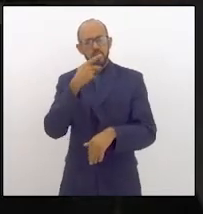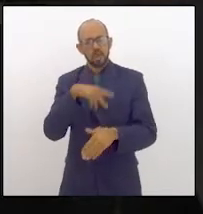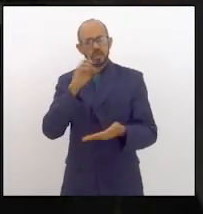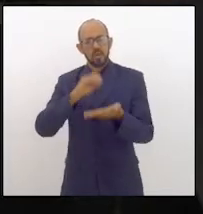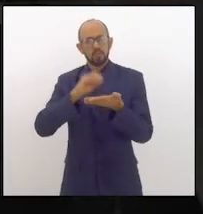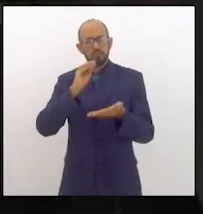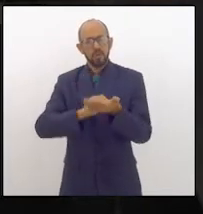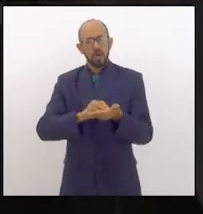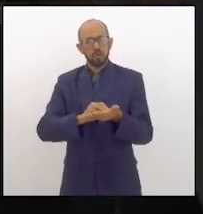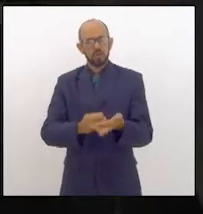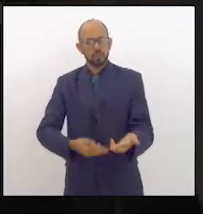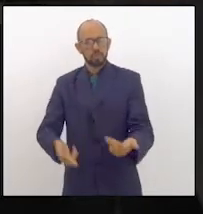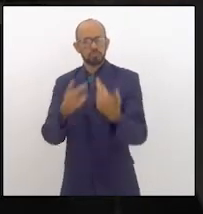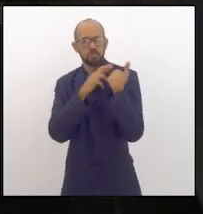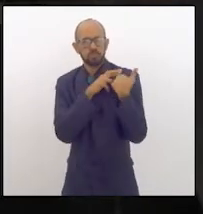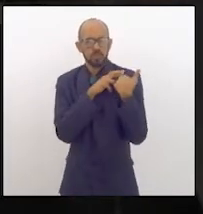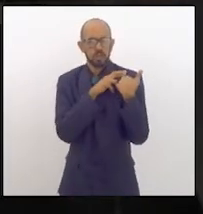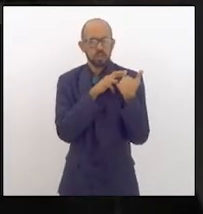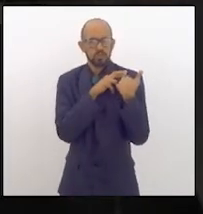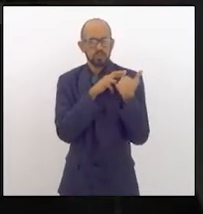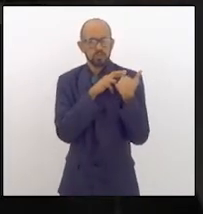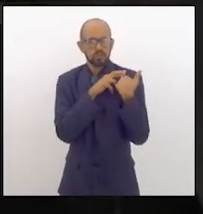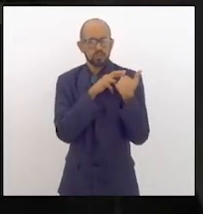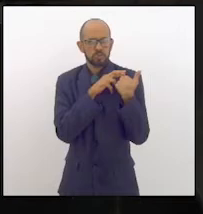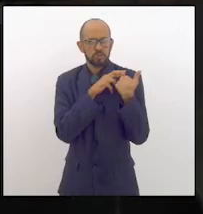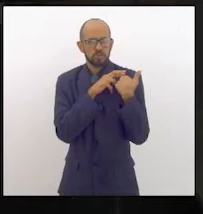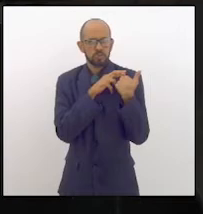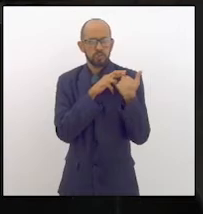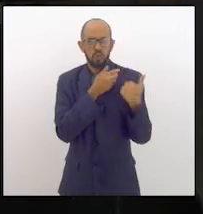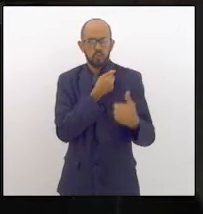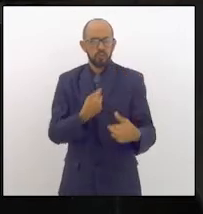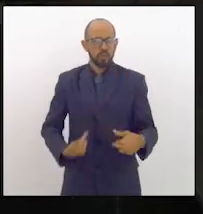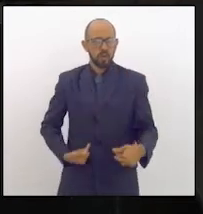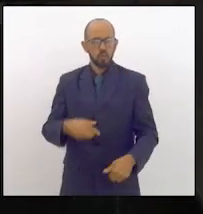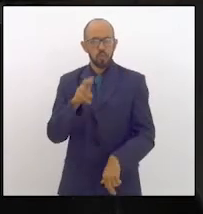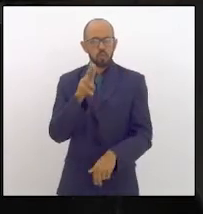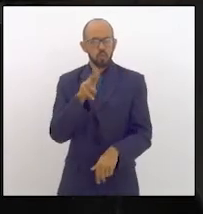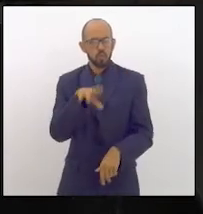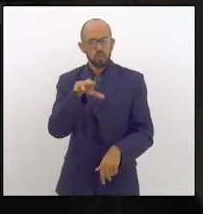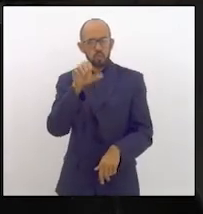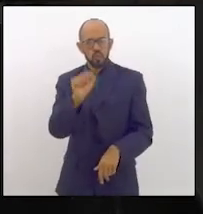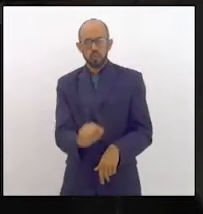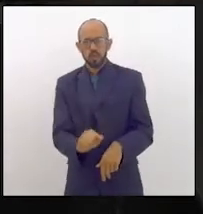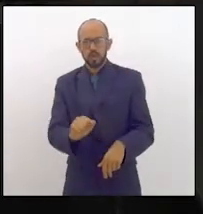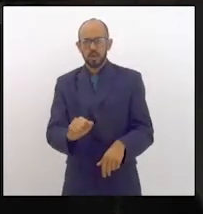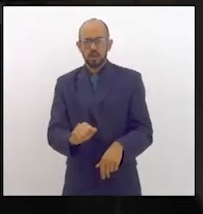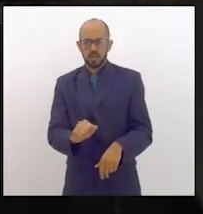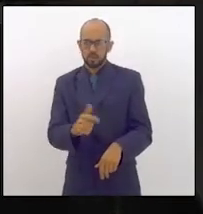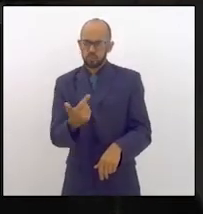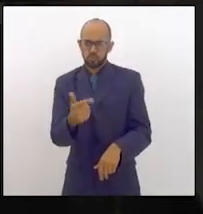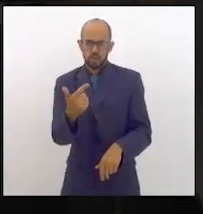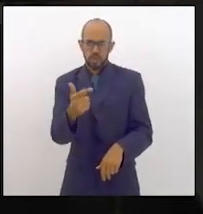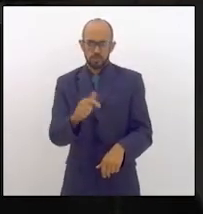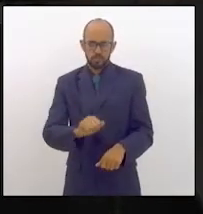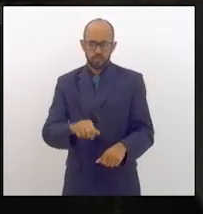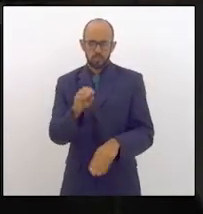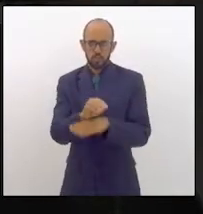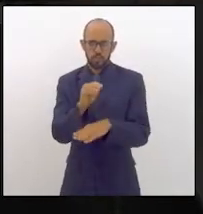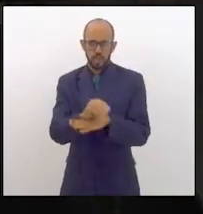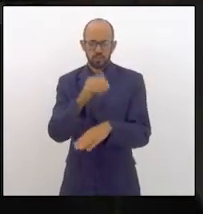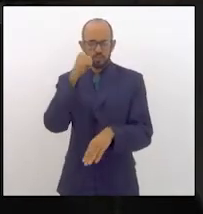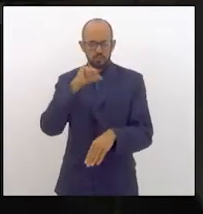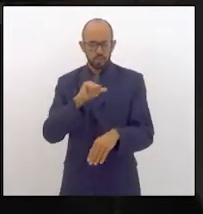que o governador não tem nunca teve não teve zelo não tem cuidado com as mulheres do nosso Estado